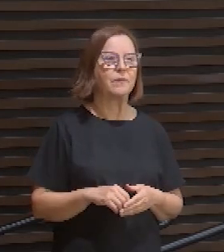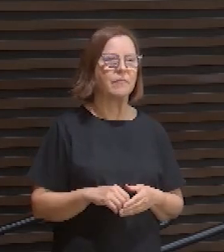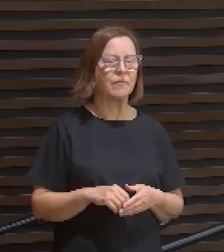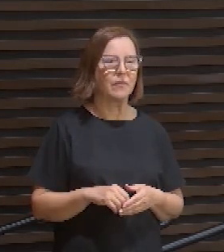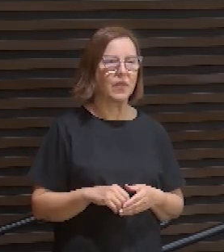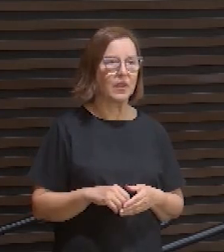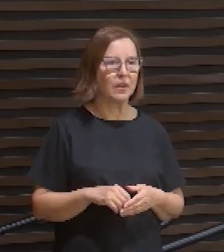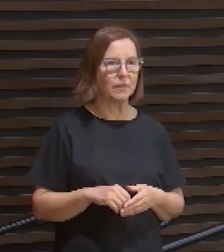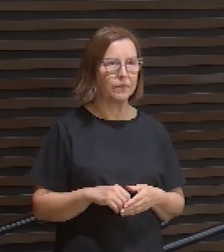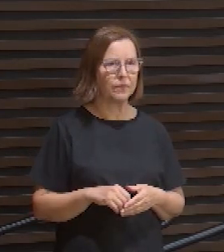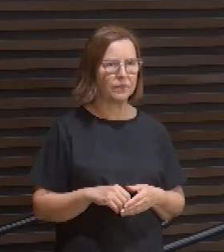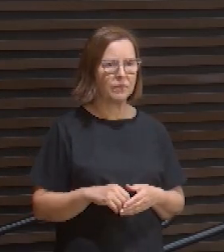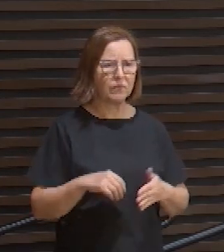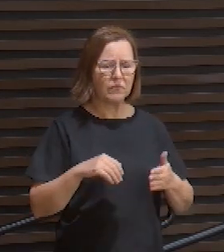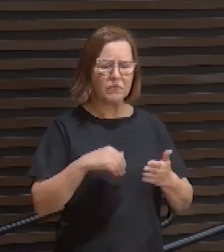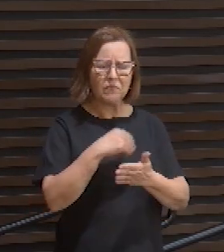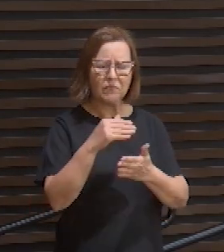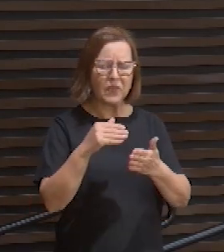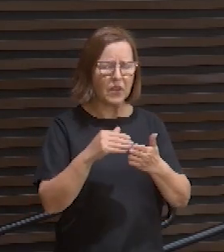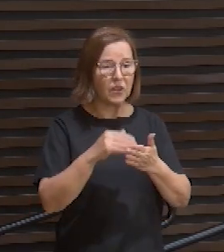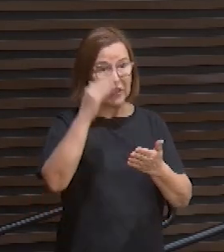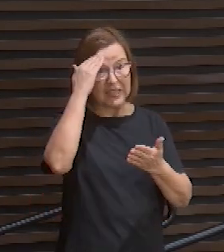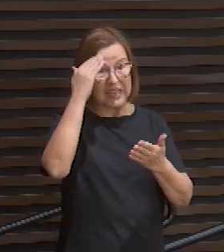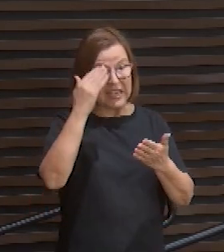Não, serão perseguidos.